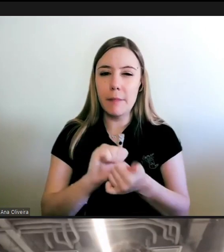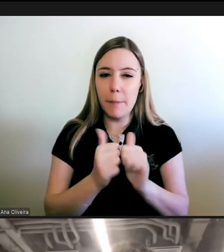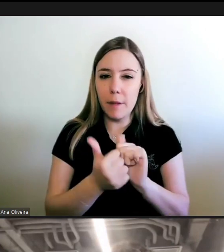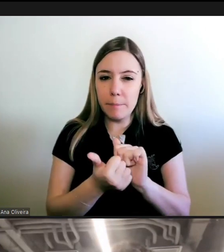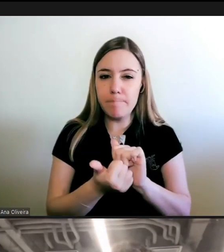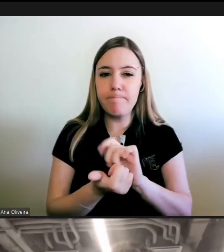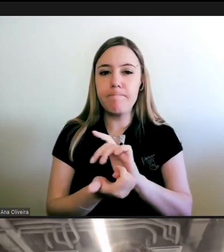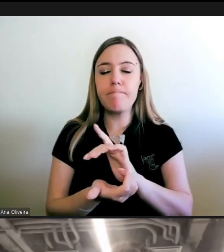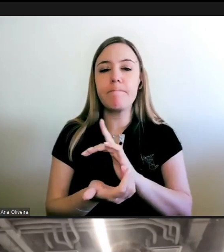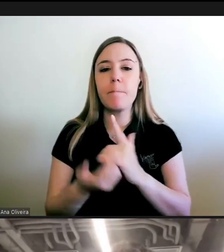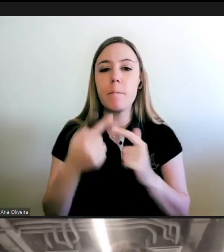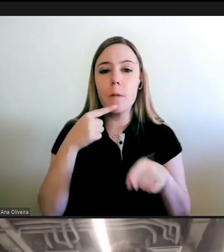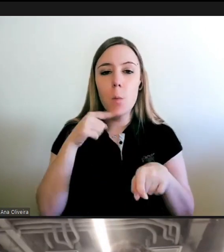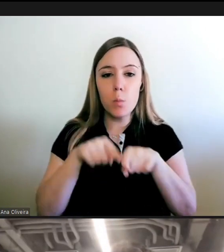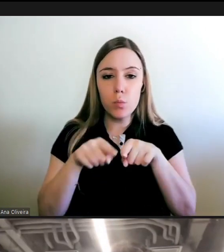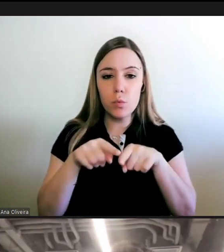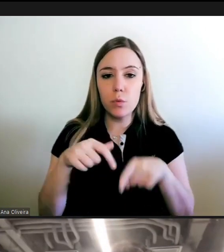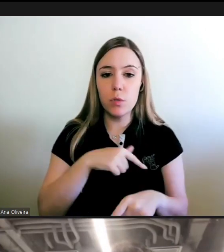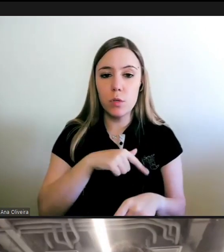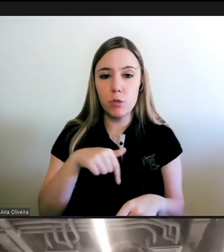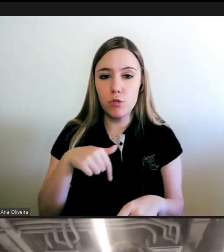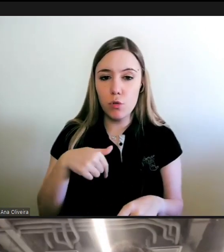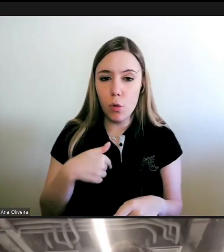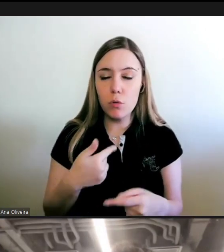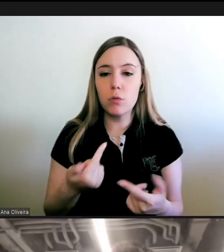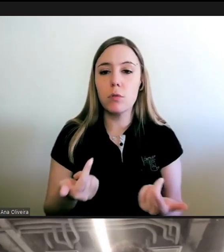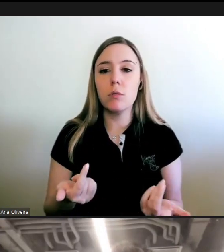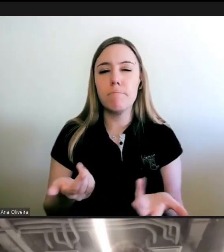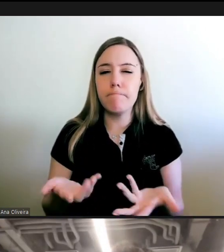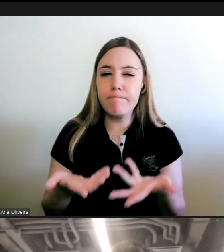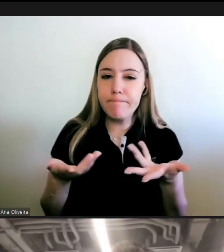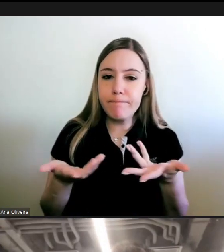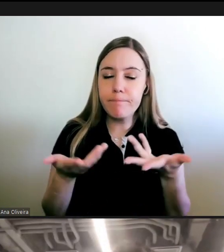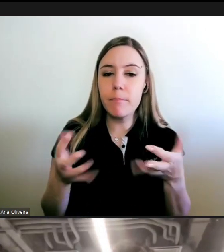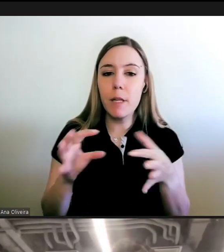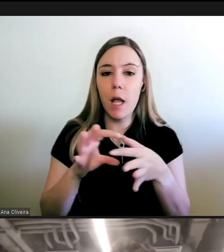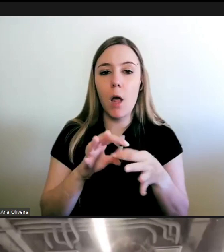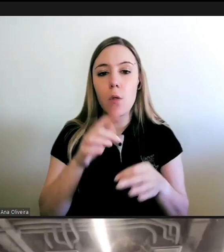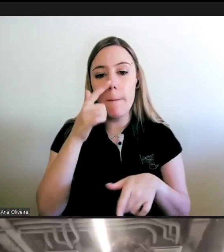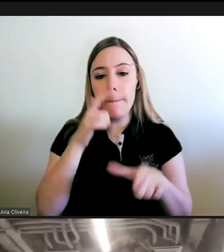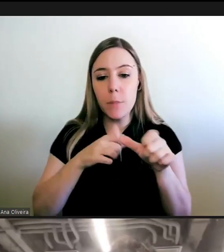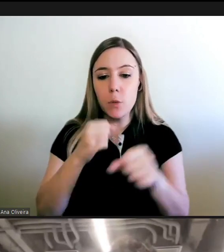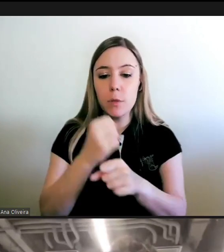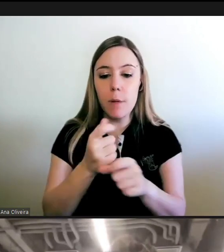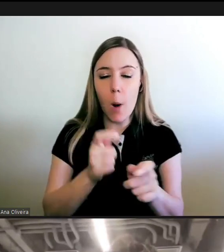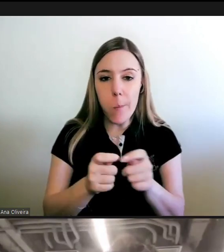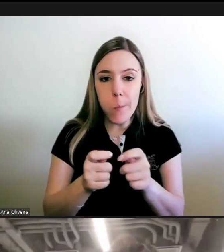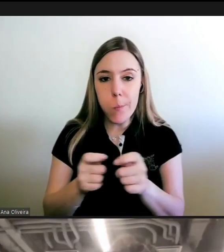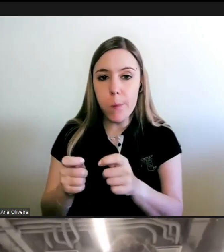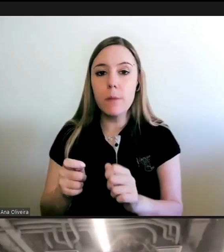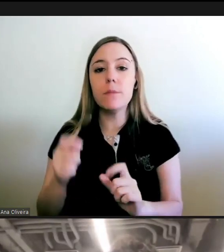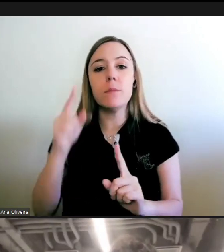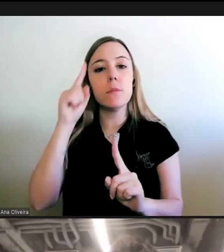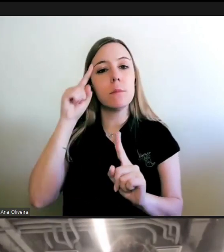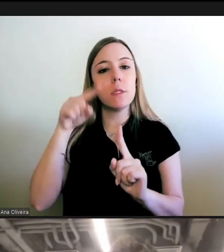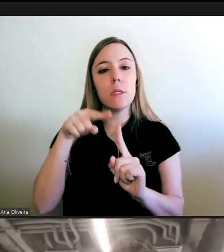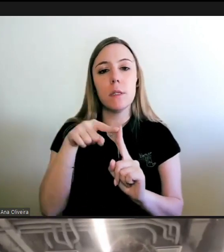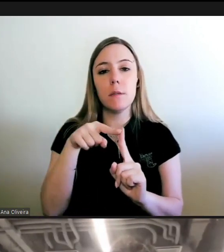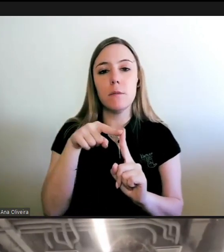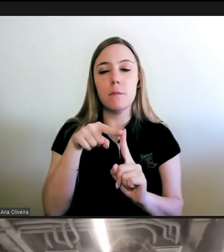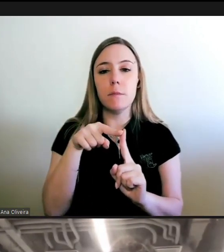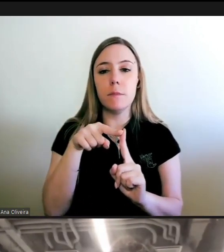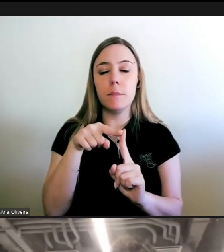nossas políticas soft de gestão de recursos humanos, por forma a, de